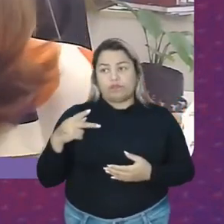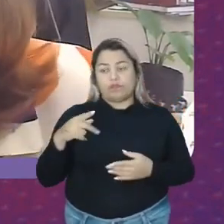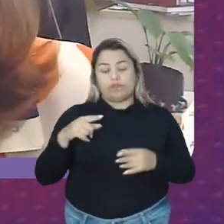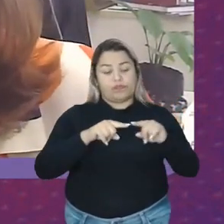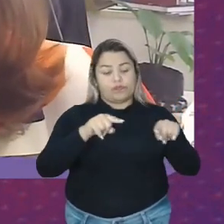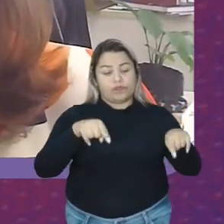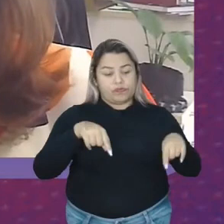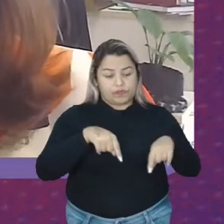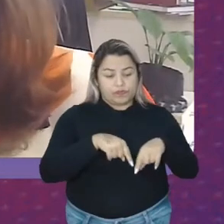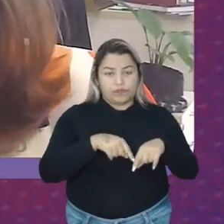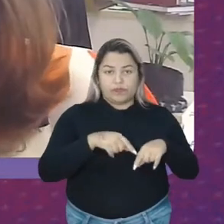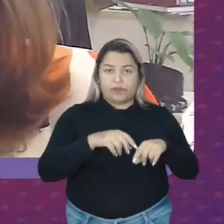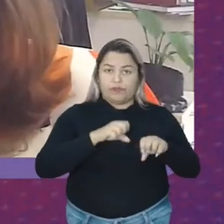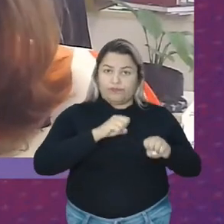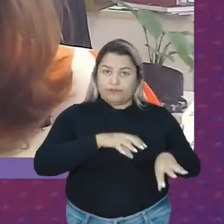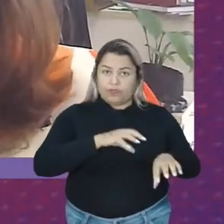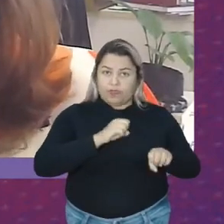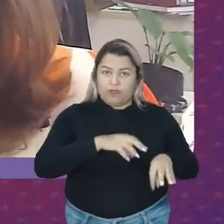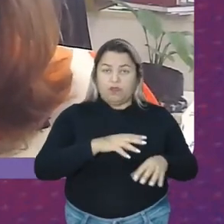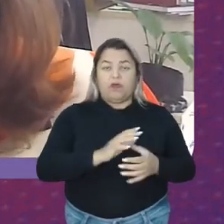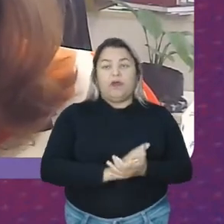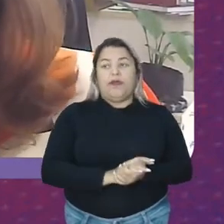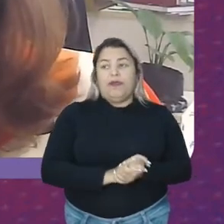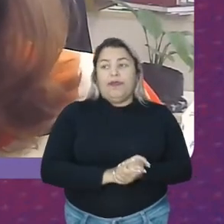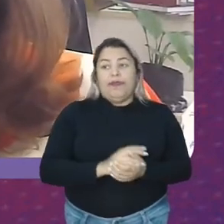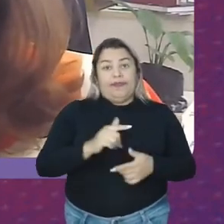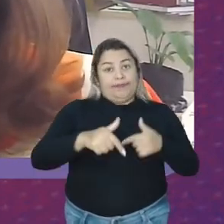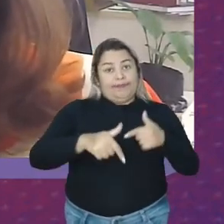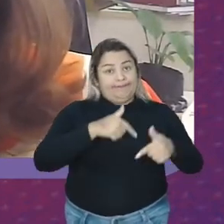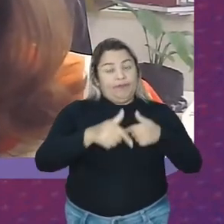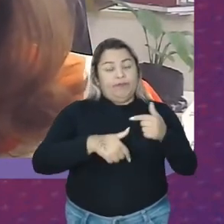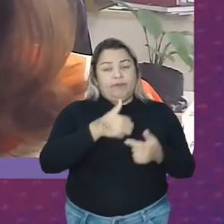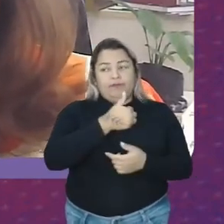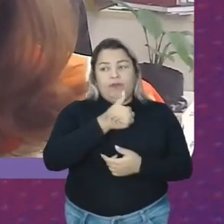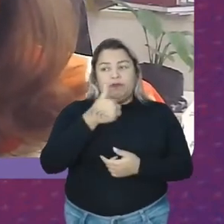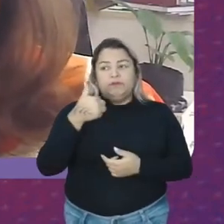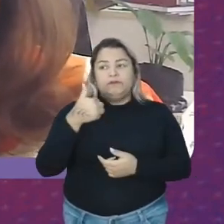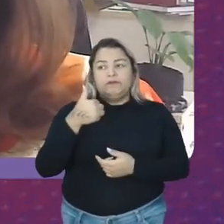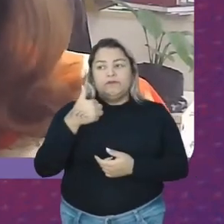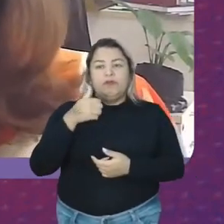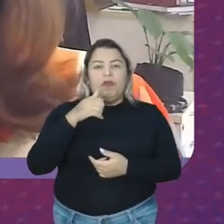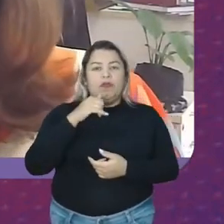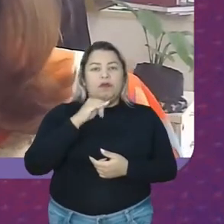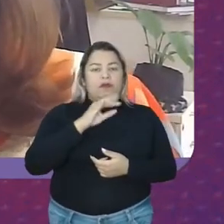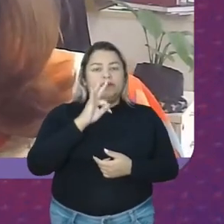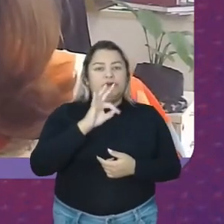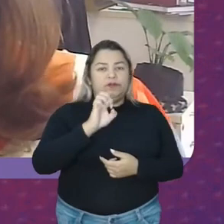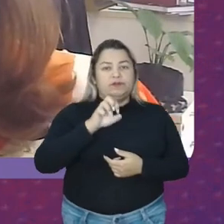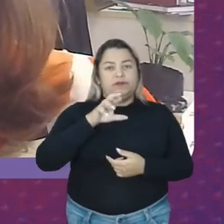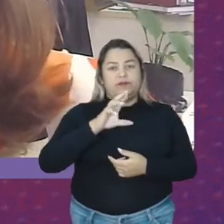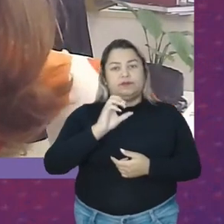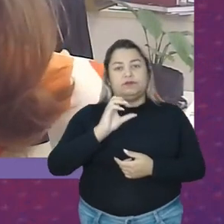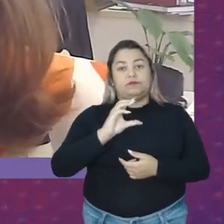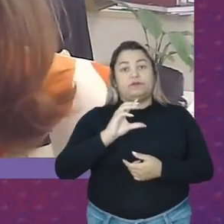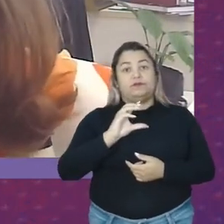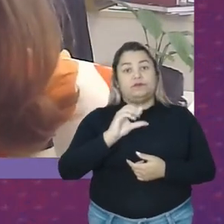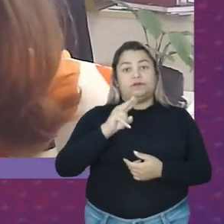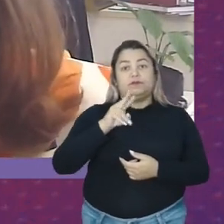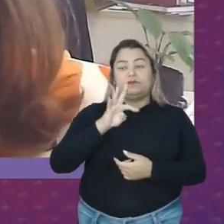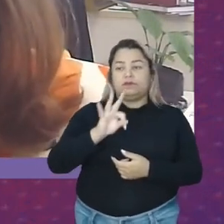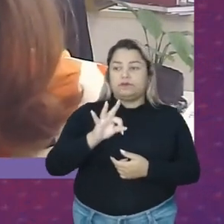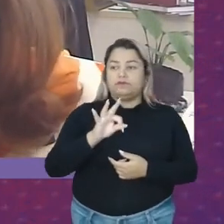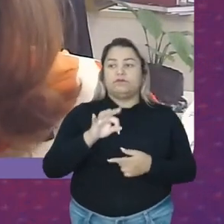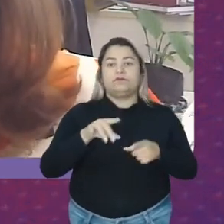aula. Trabalhei 11 anos na Itaipu Nacional coordenando o programa de gênero